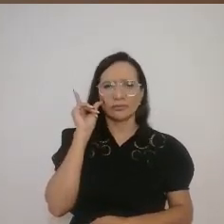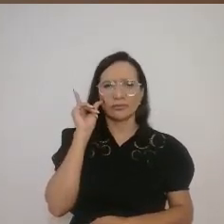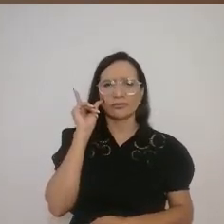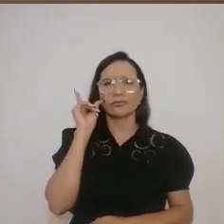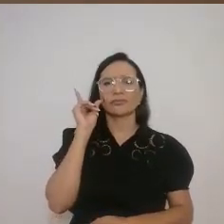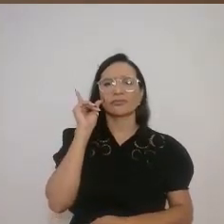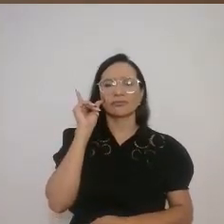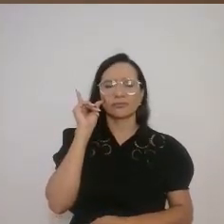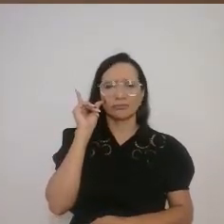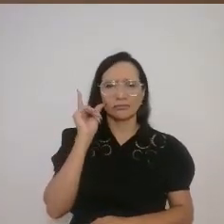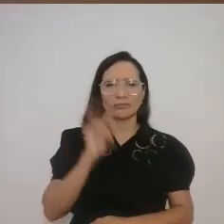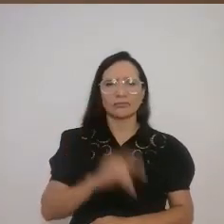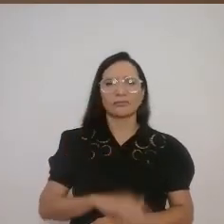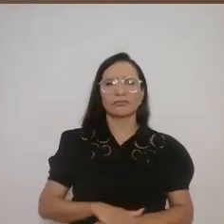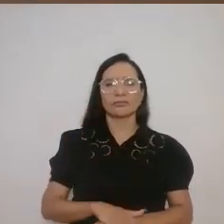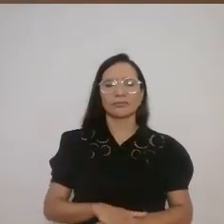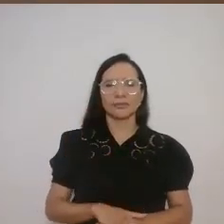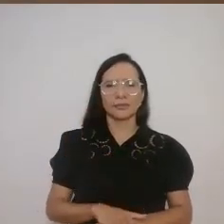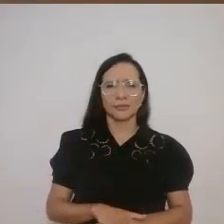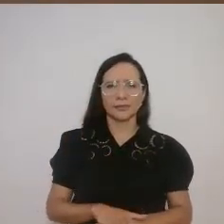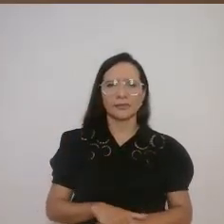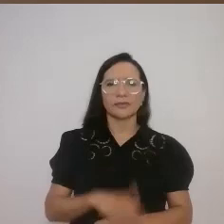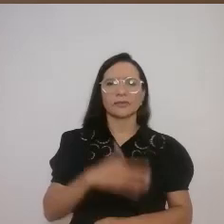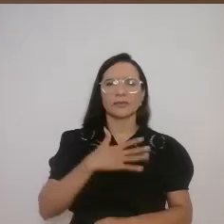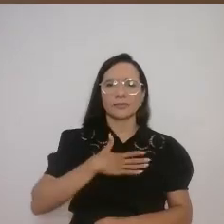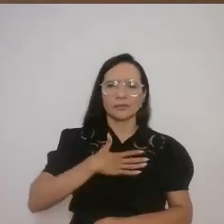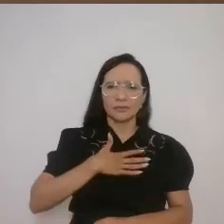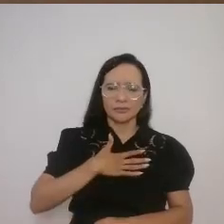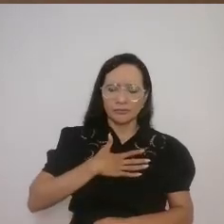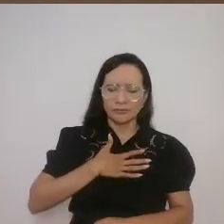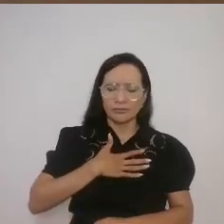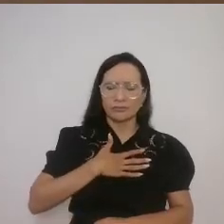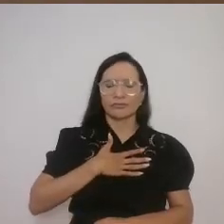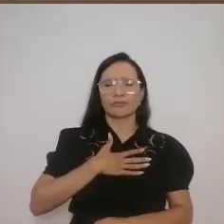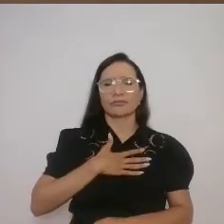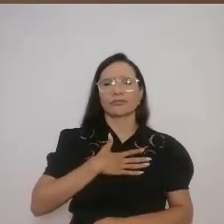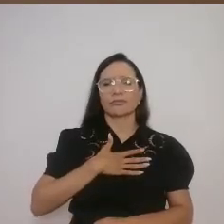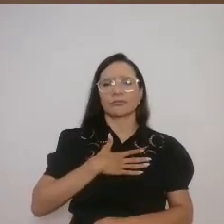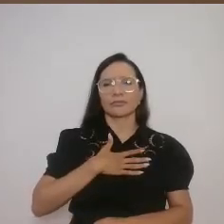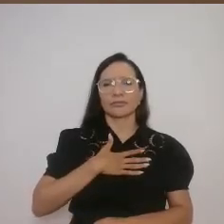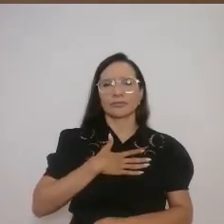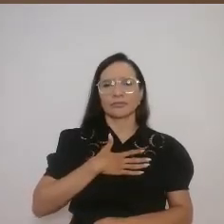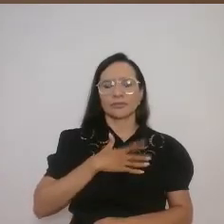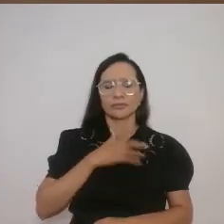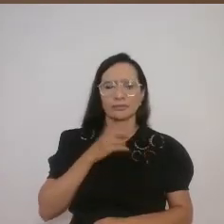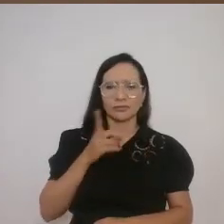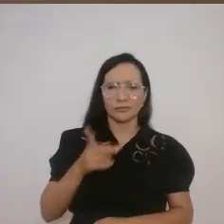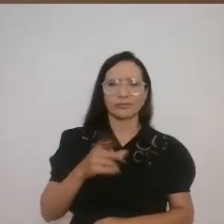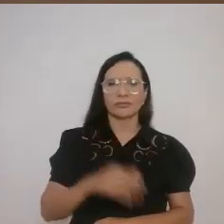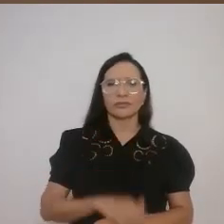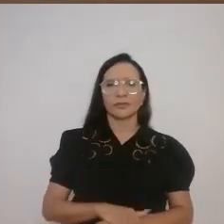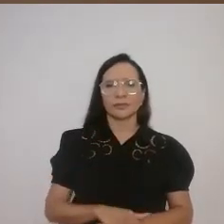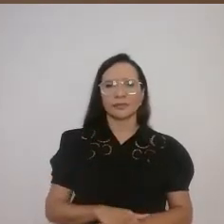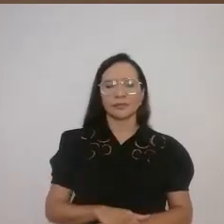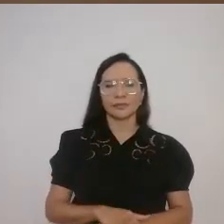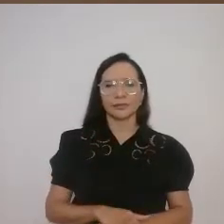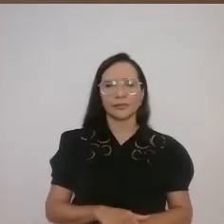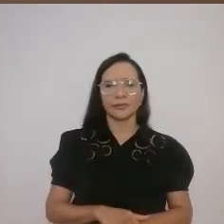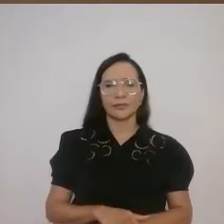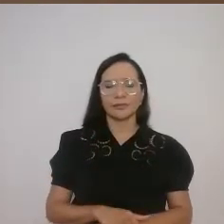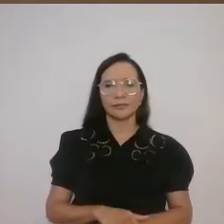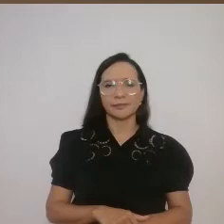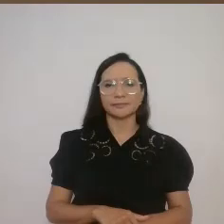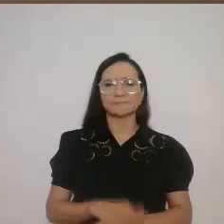infelizmente ela faleceu. Nossa solidariedade a senhor João de Deus pela perda